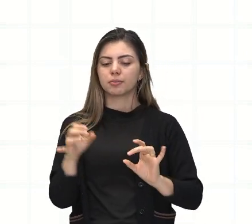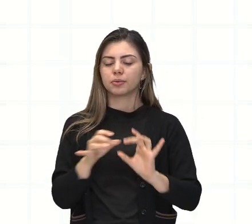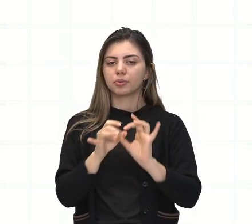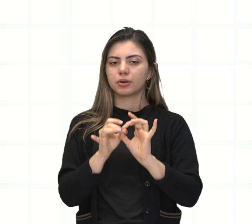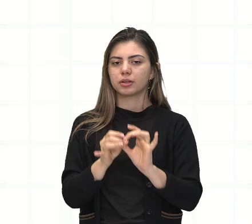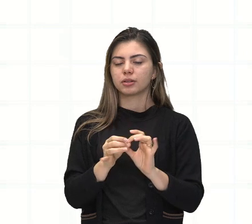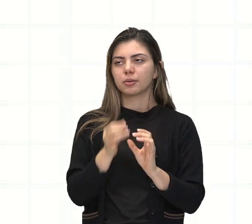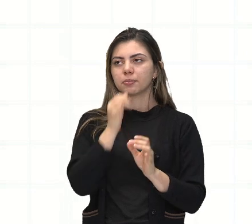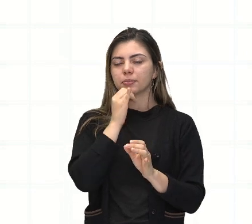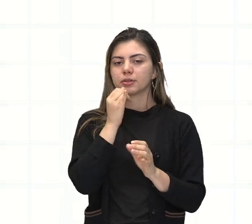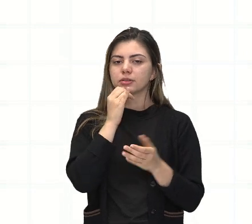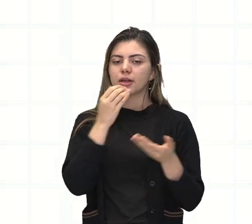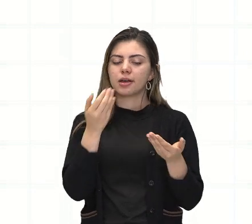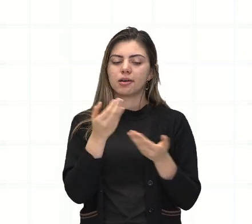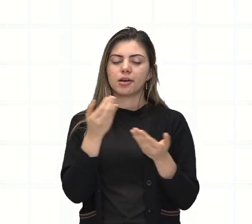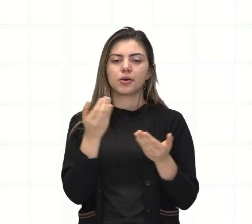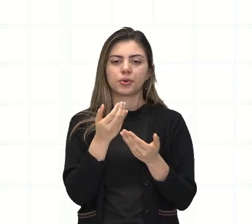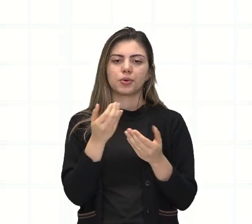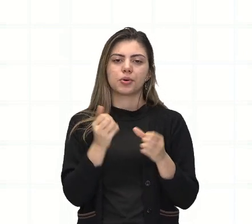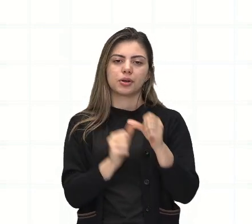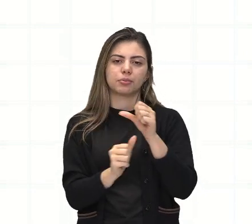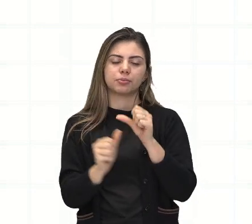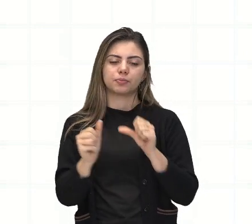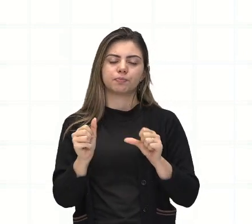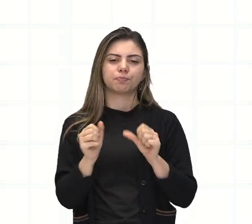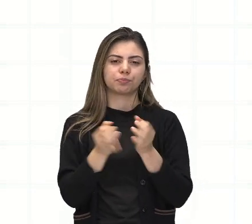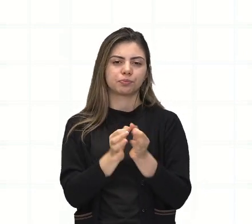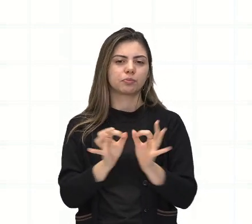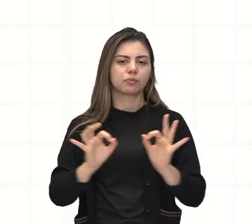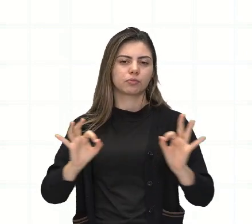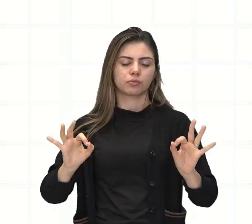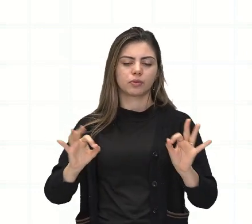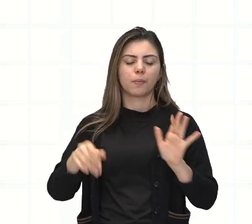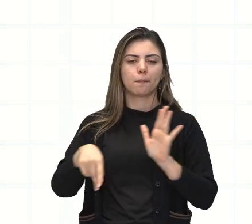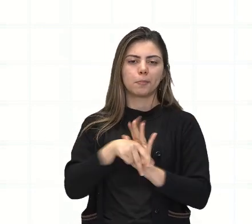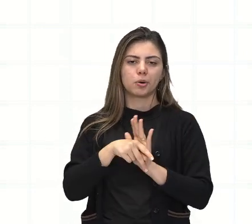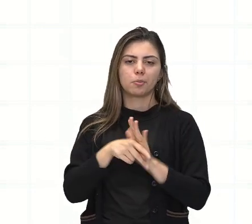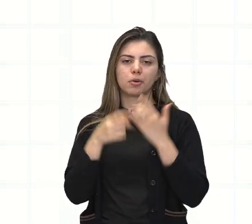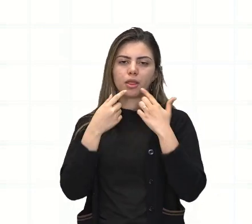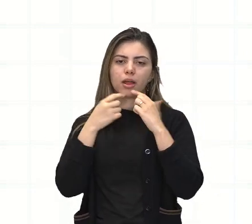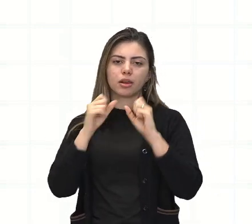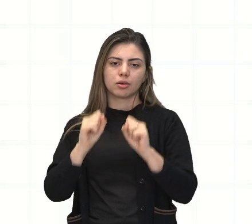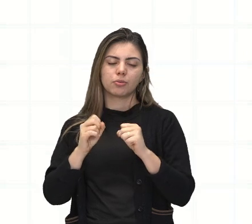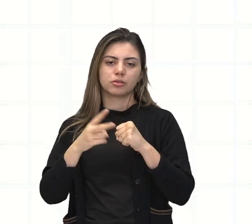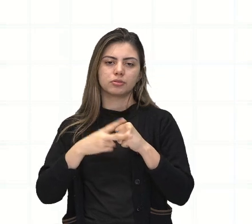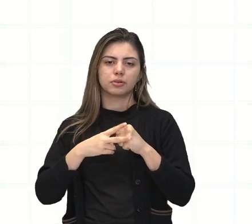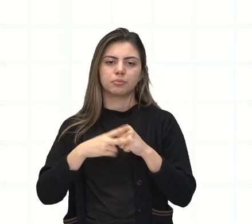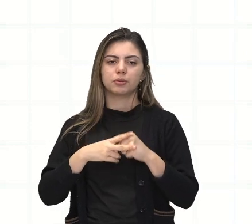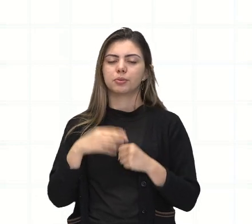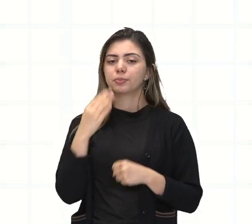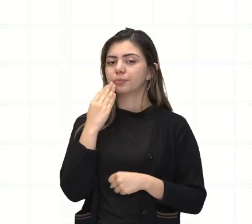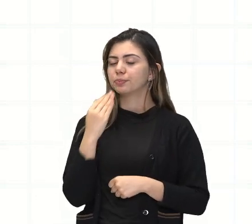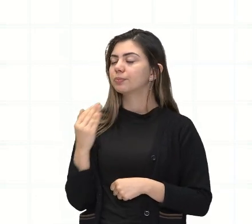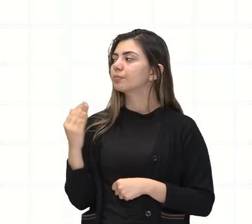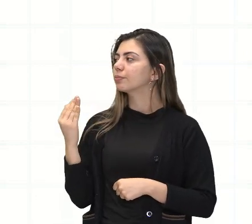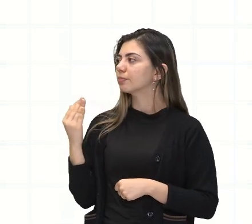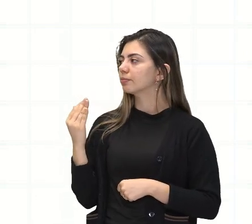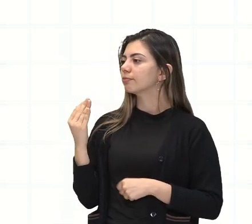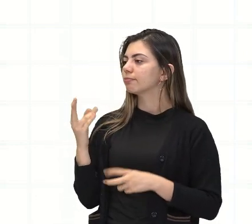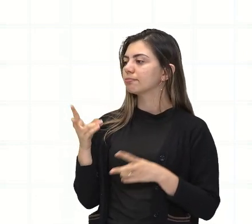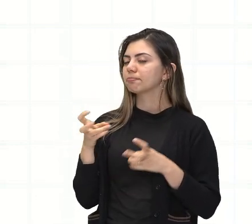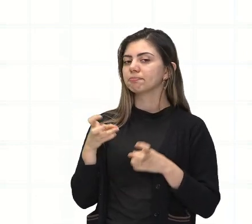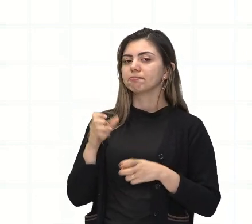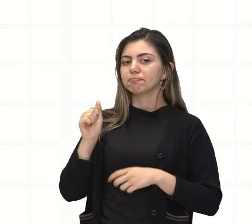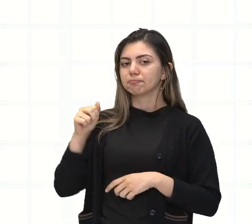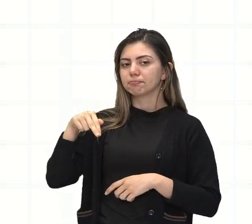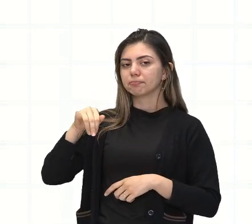no contexto mais da linguagem verbal. Nós temos aqui